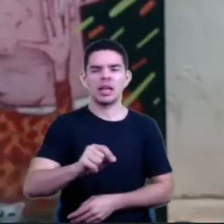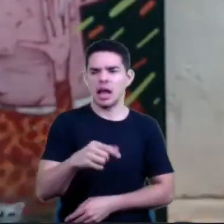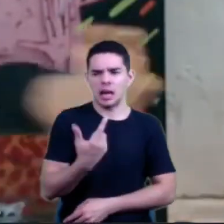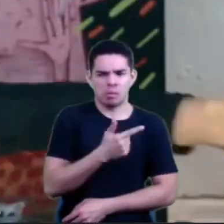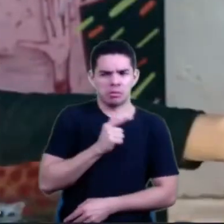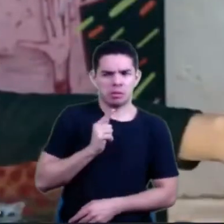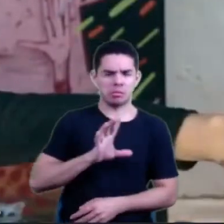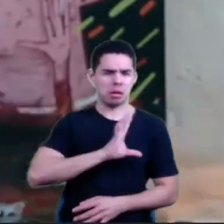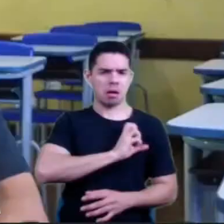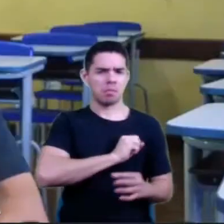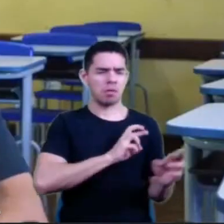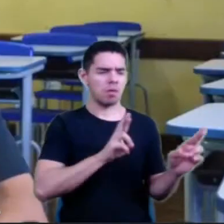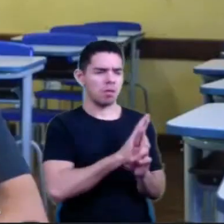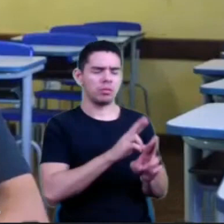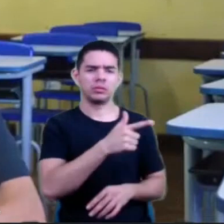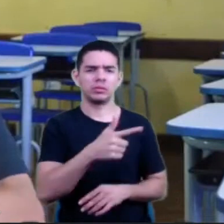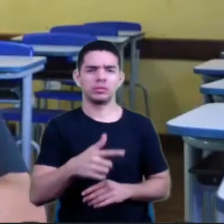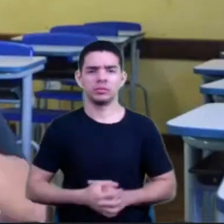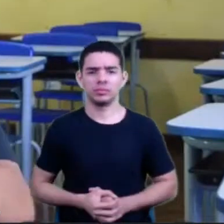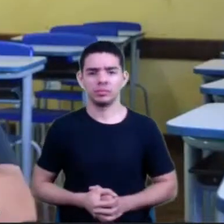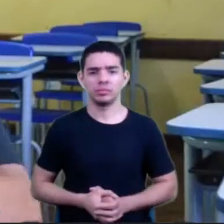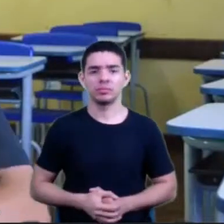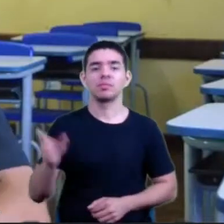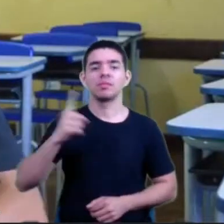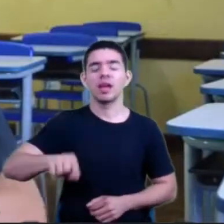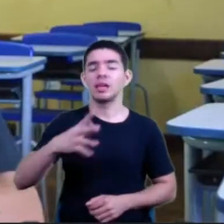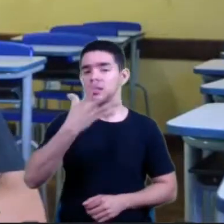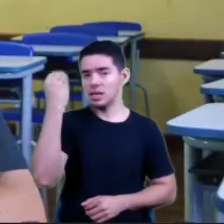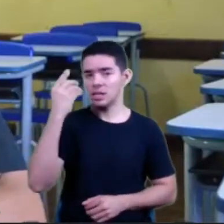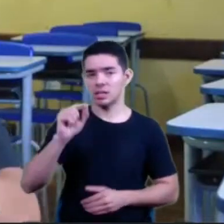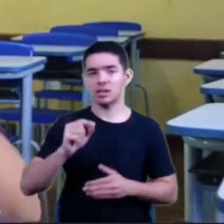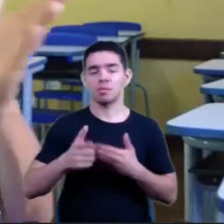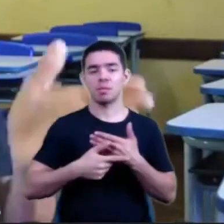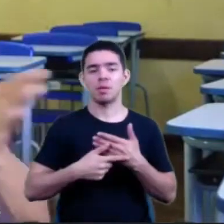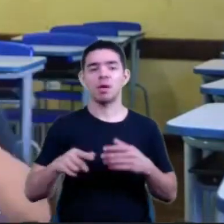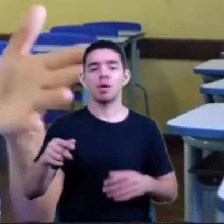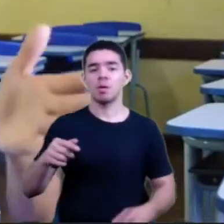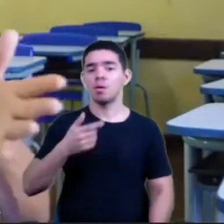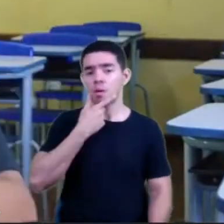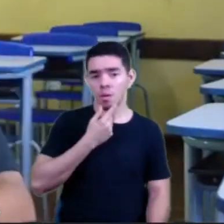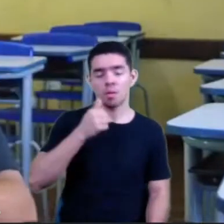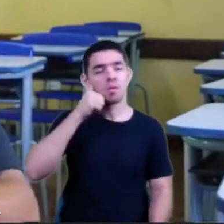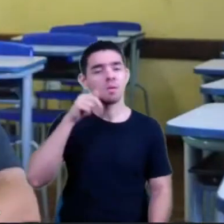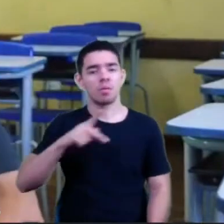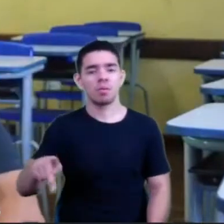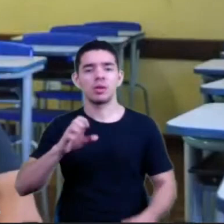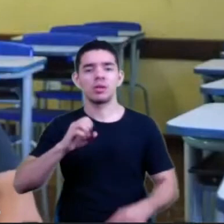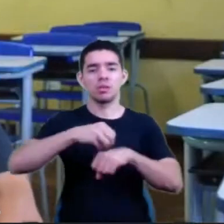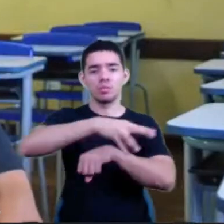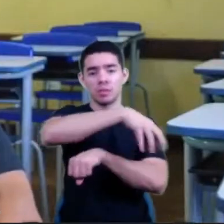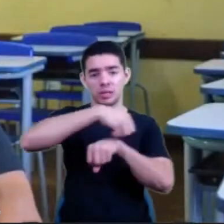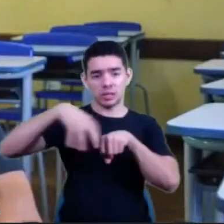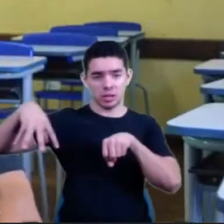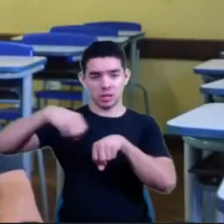né? Esse tipo de amor não existe. Eles esquecem o papel que o professor, a professora é somente um mediador e